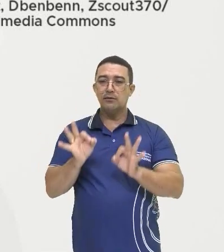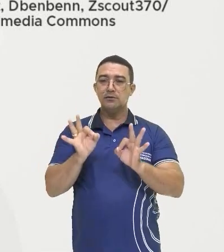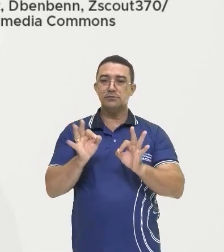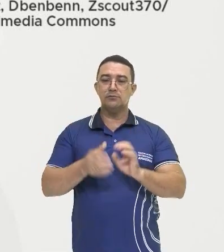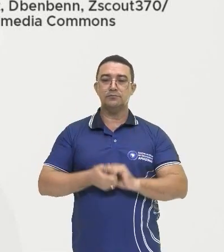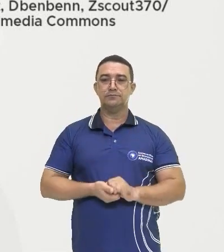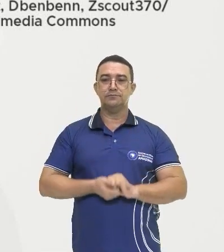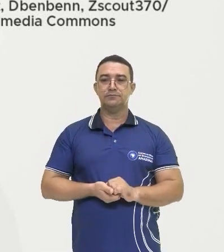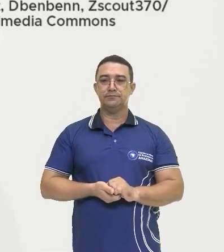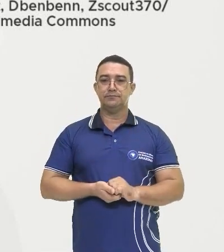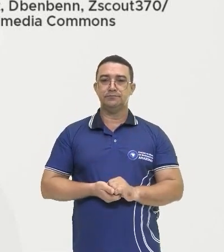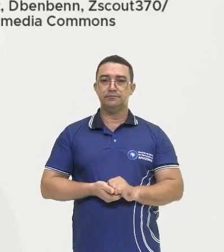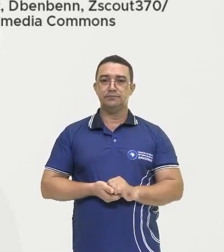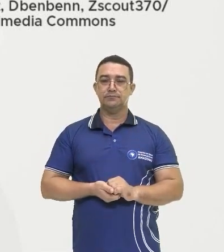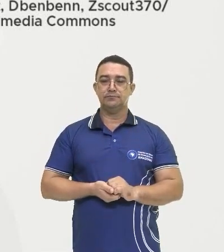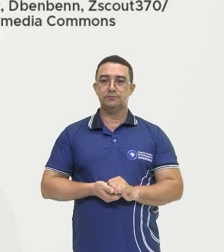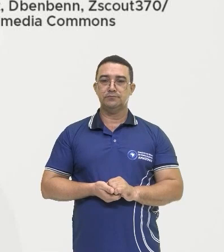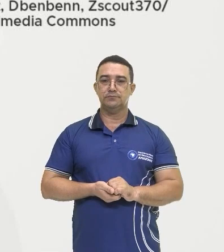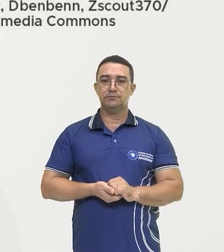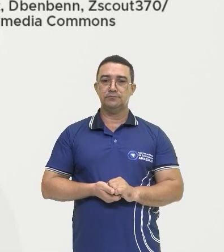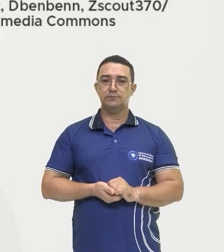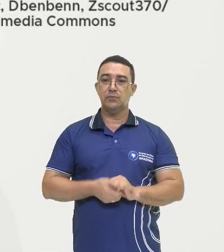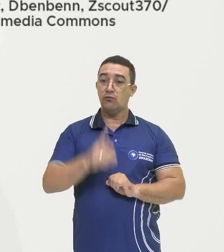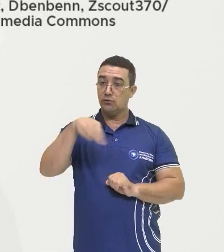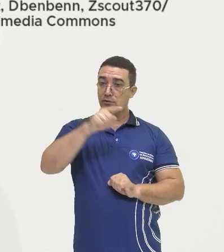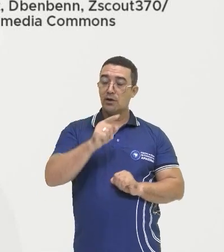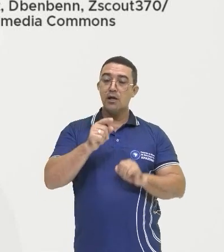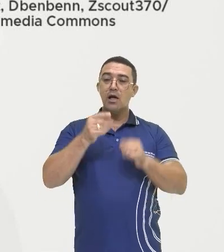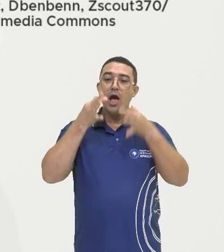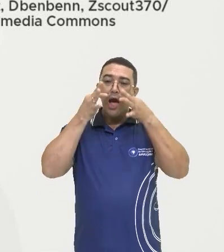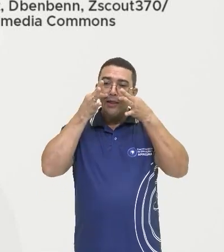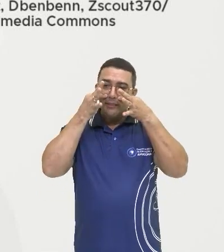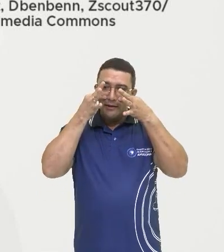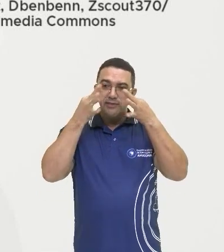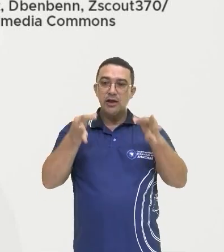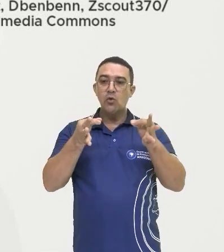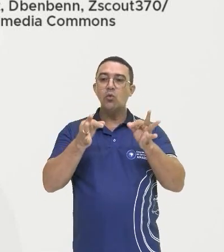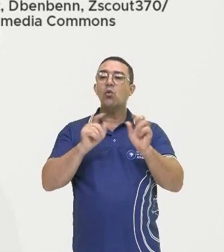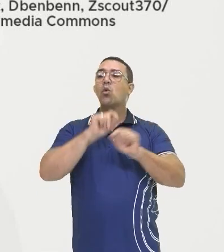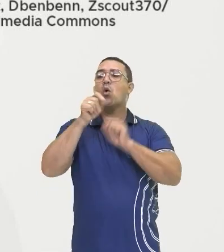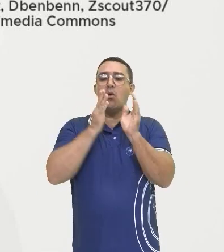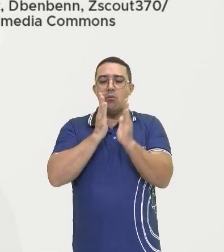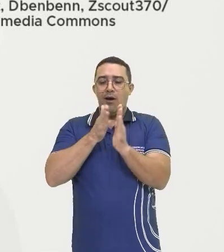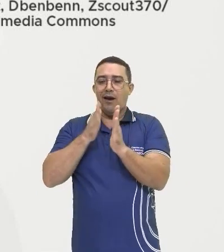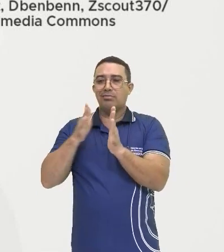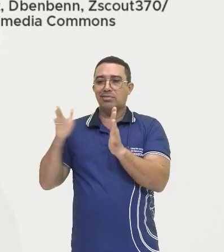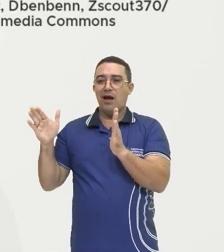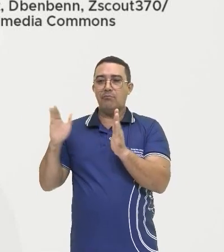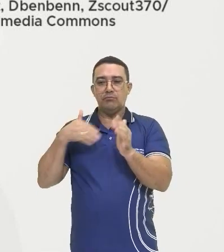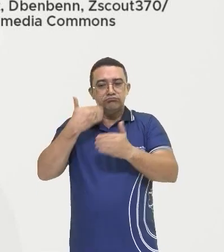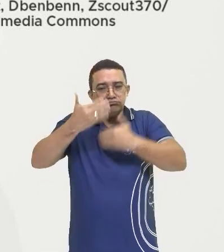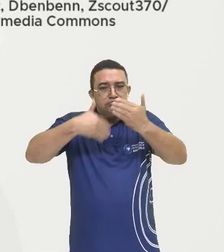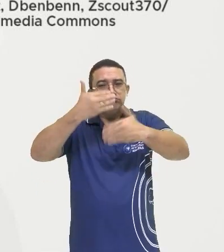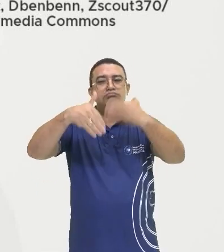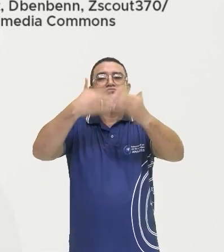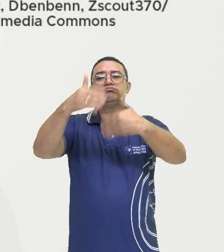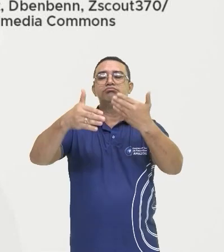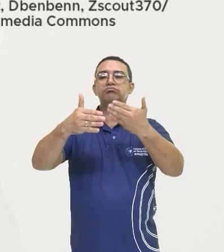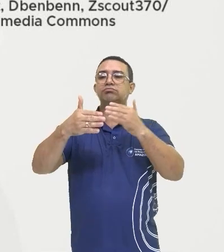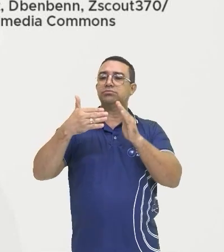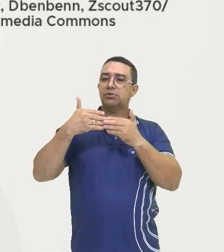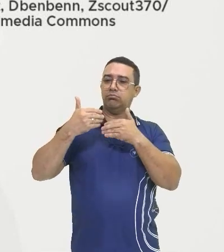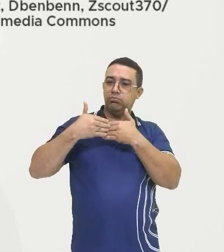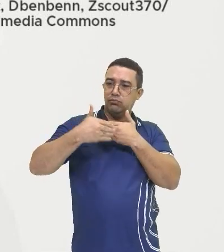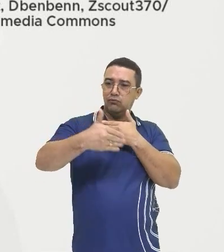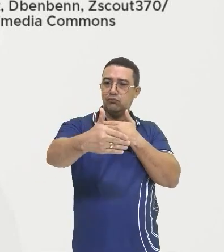Prestem atenção nas etapas, em como eles foram evoluindo ao